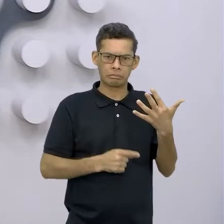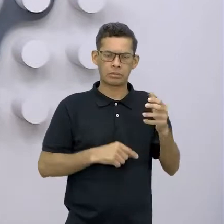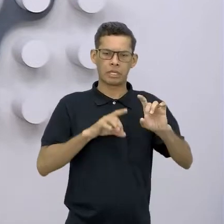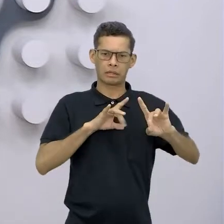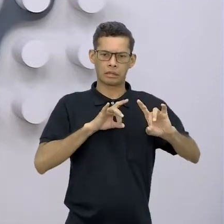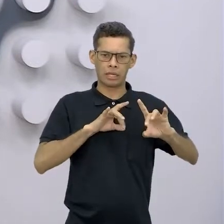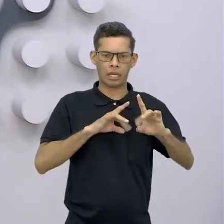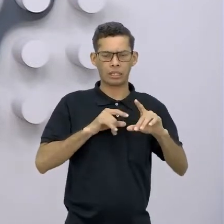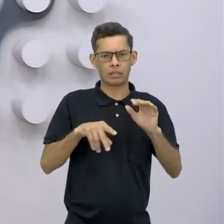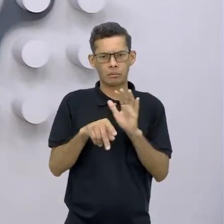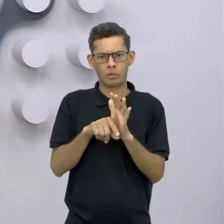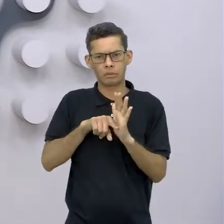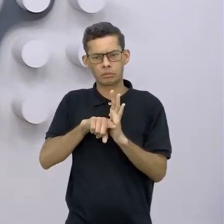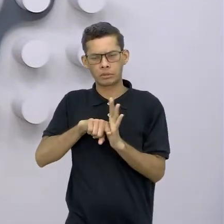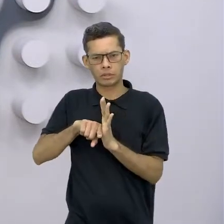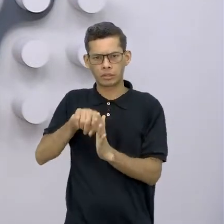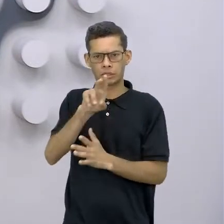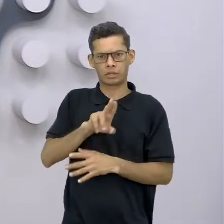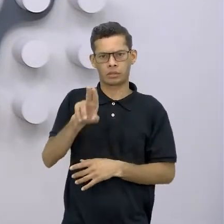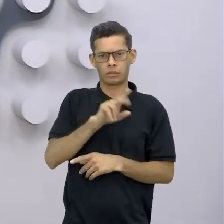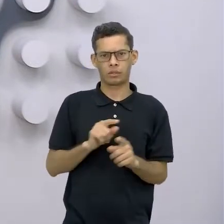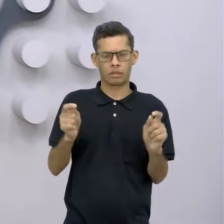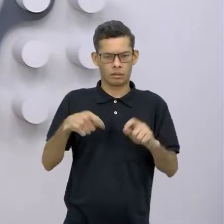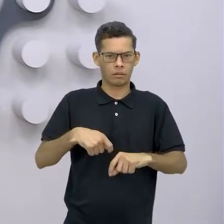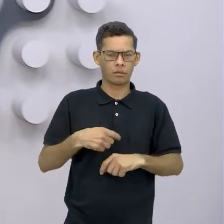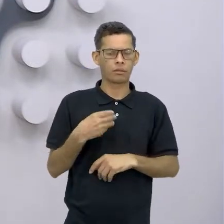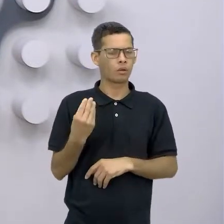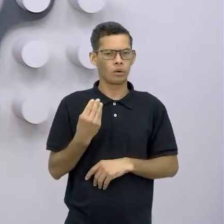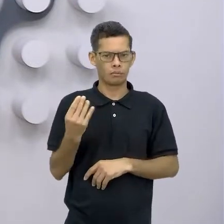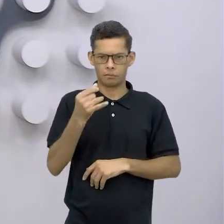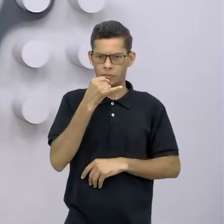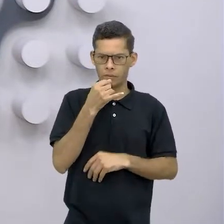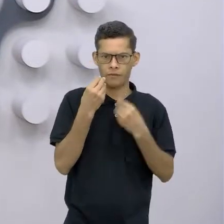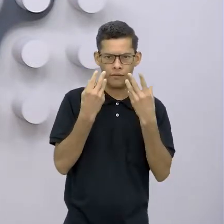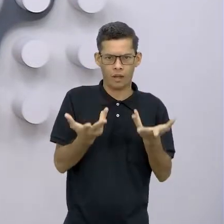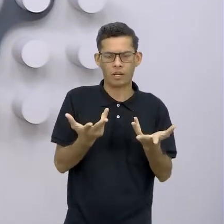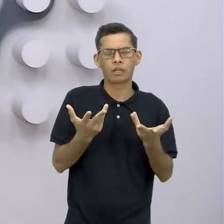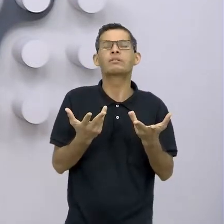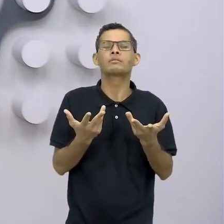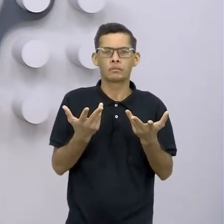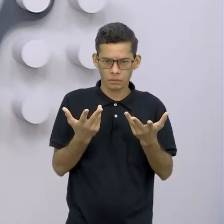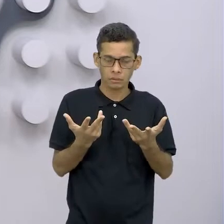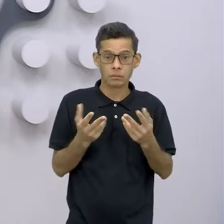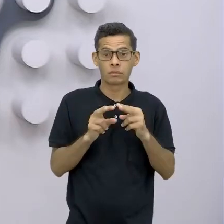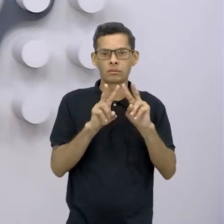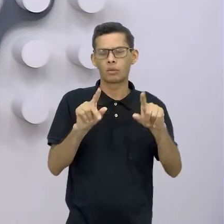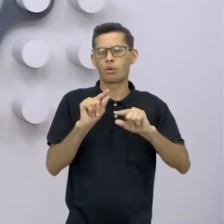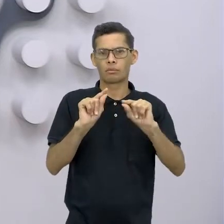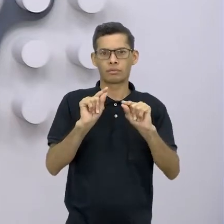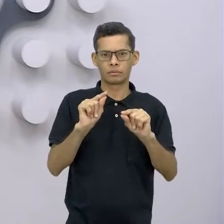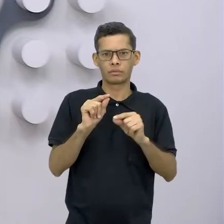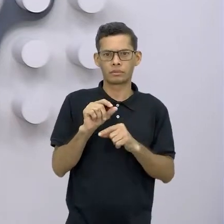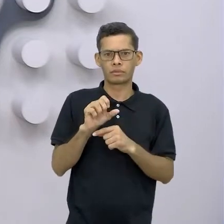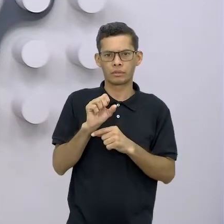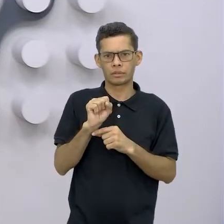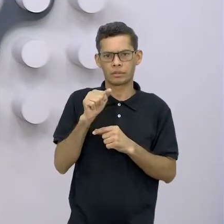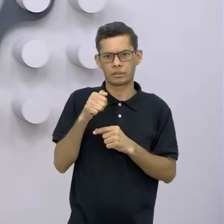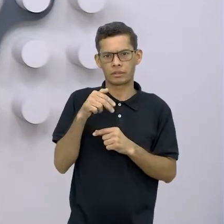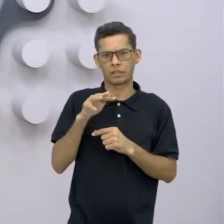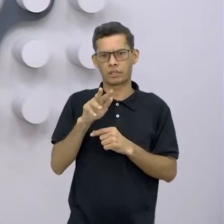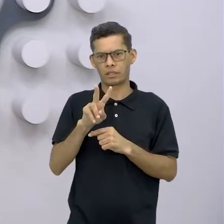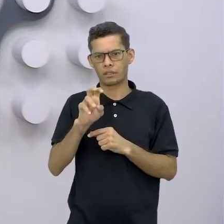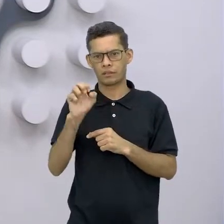são utilizadas. Eu falei, por exemplo, eu falei sobre o survey, né, que são